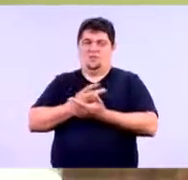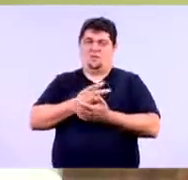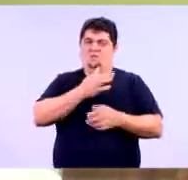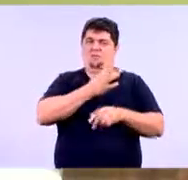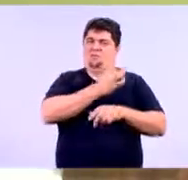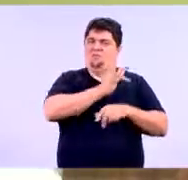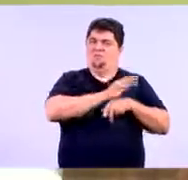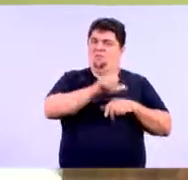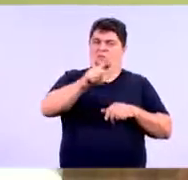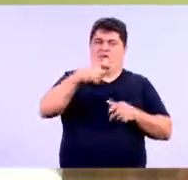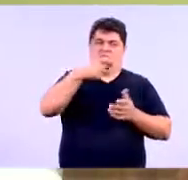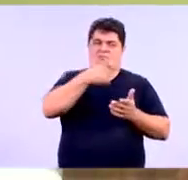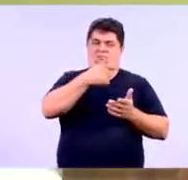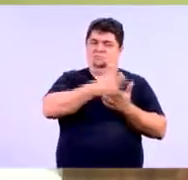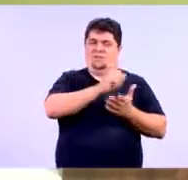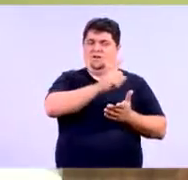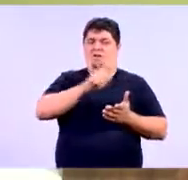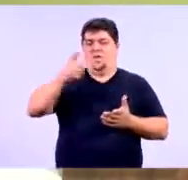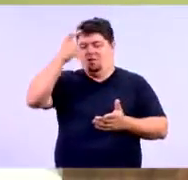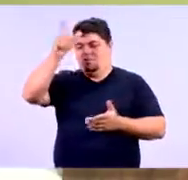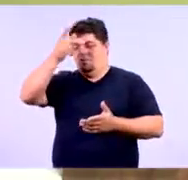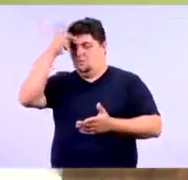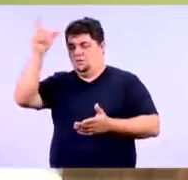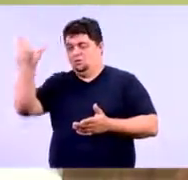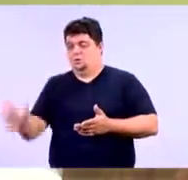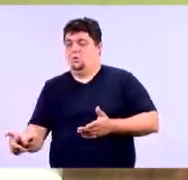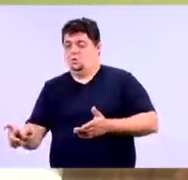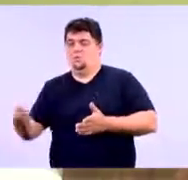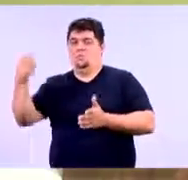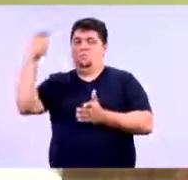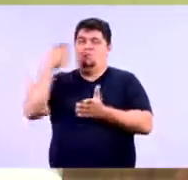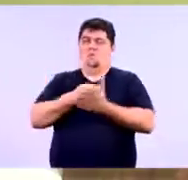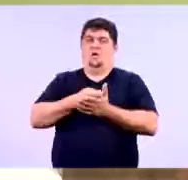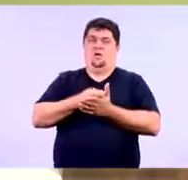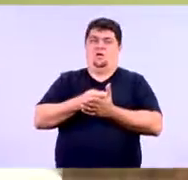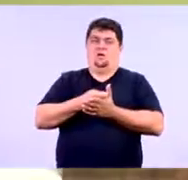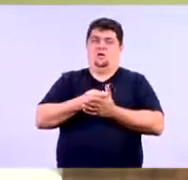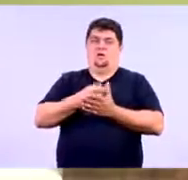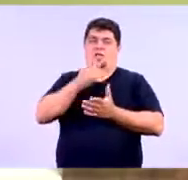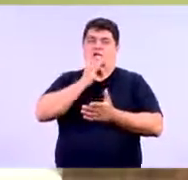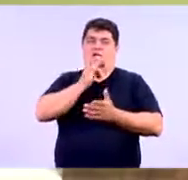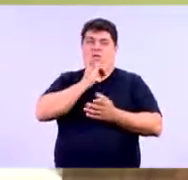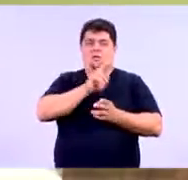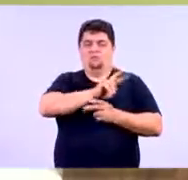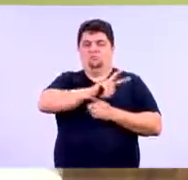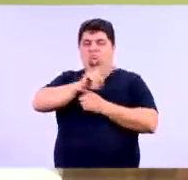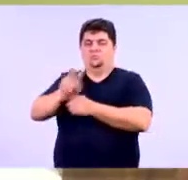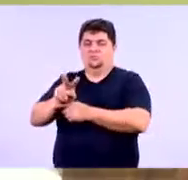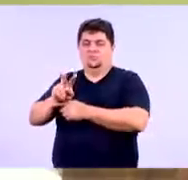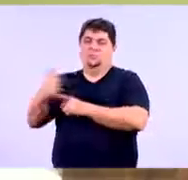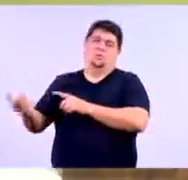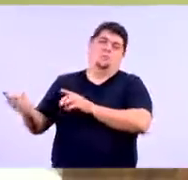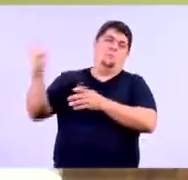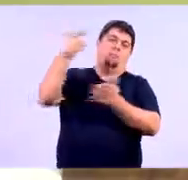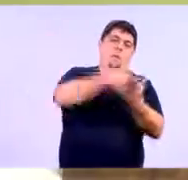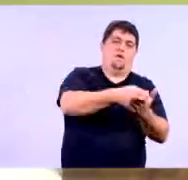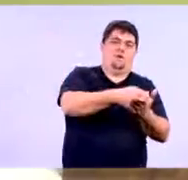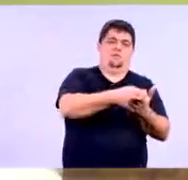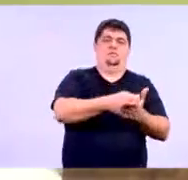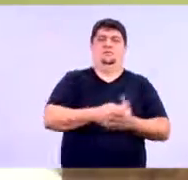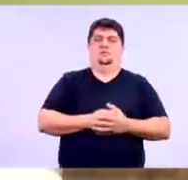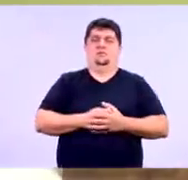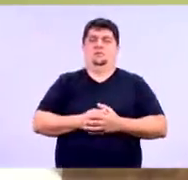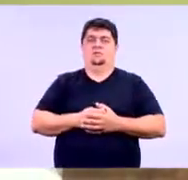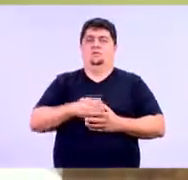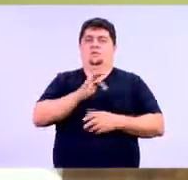O contribuinte paga esse imposto, paga esse tributo e depois ele vai ser ressarcido desse tributo, tá? Então não é